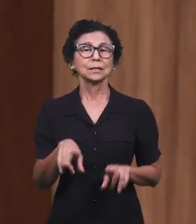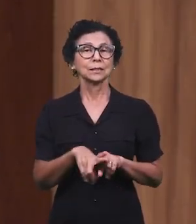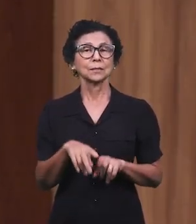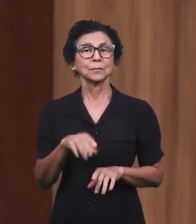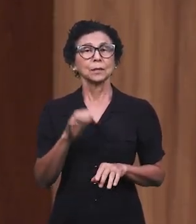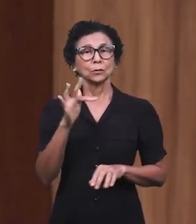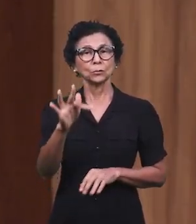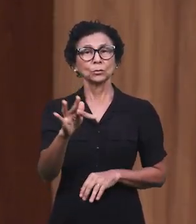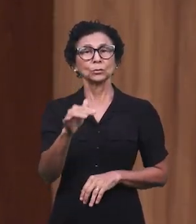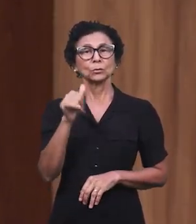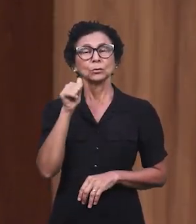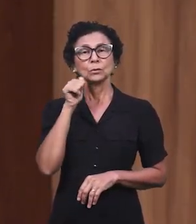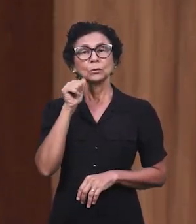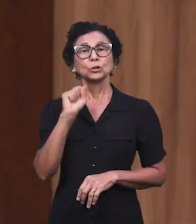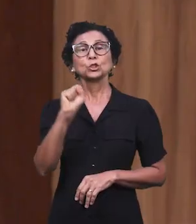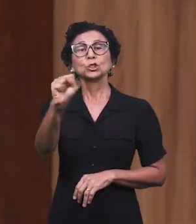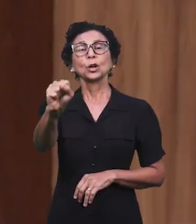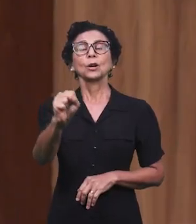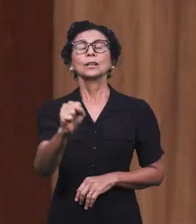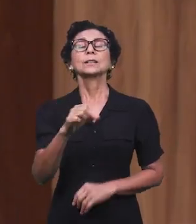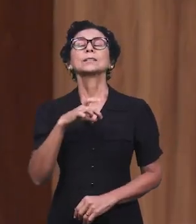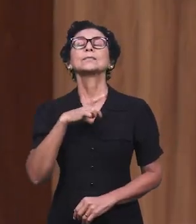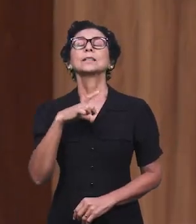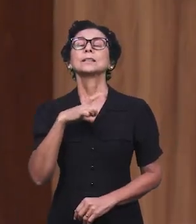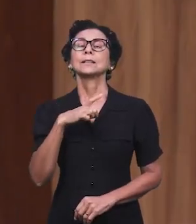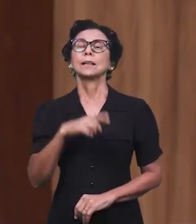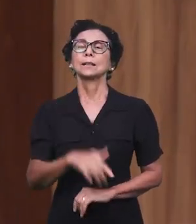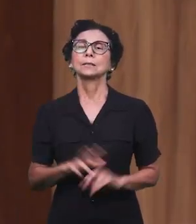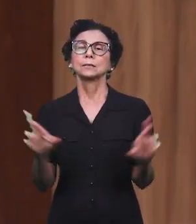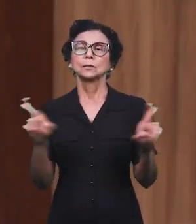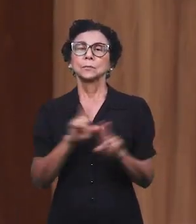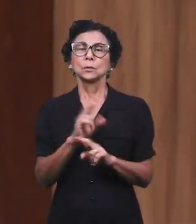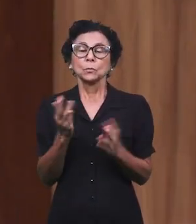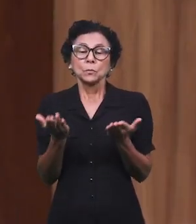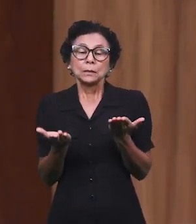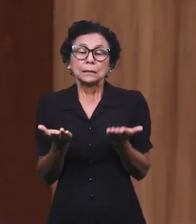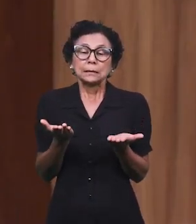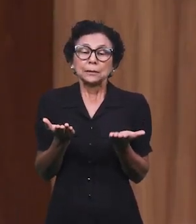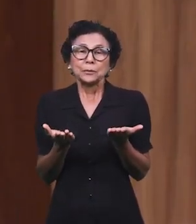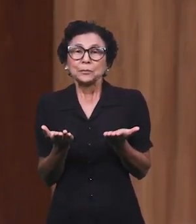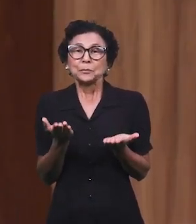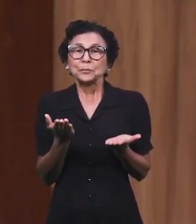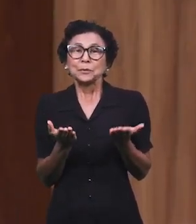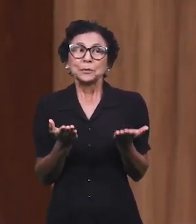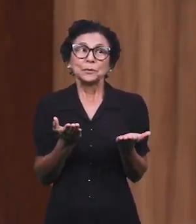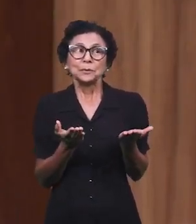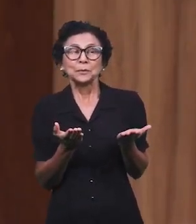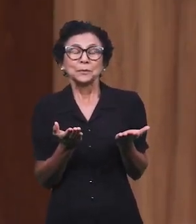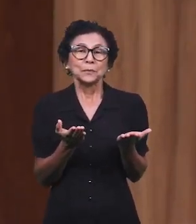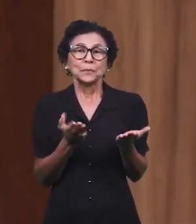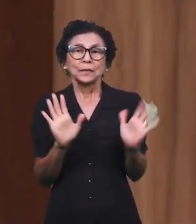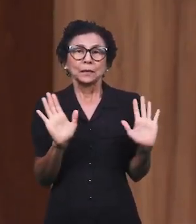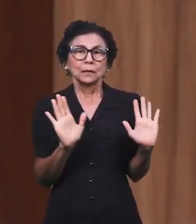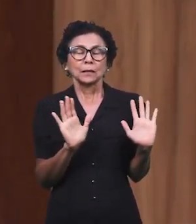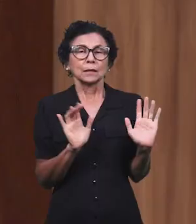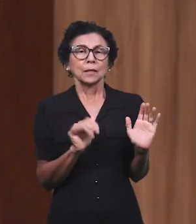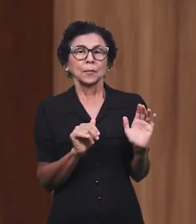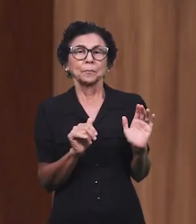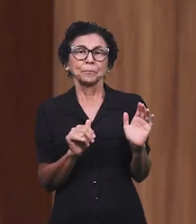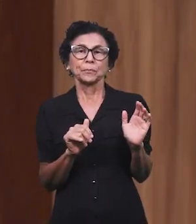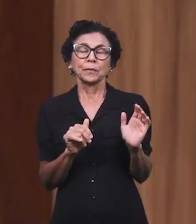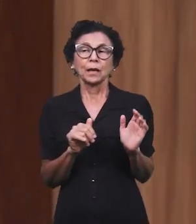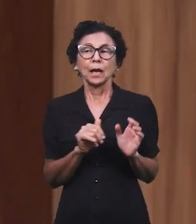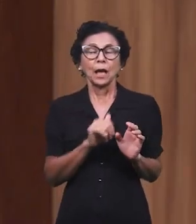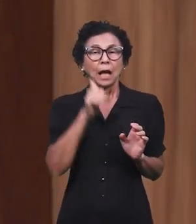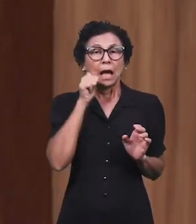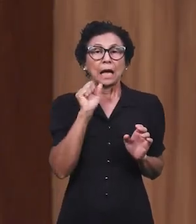E esse relacionamento precisa de um equilíbrio muito grande. A sogra procurando não intervir. Você